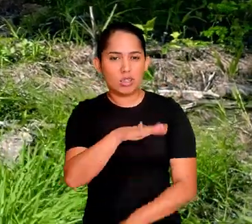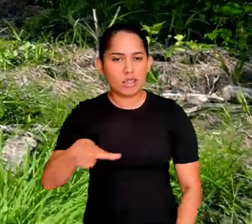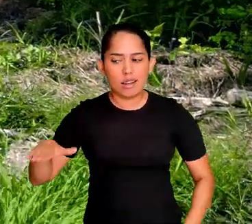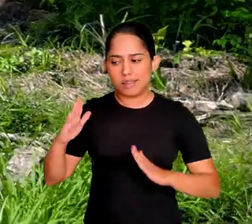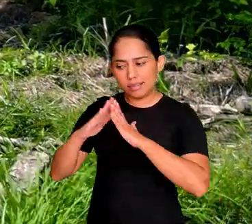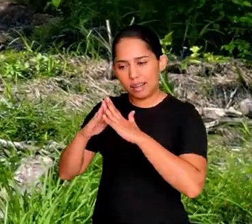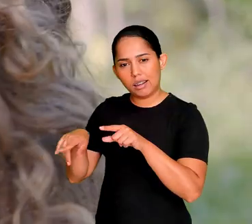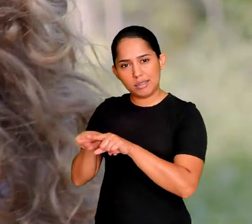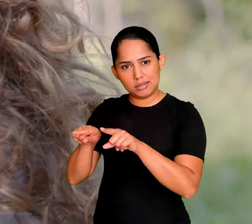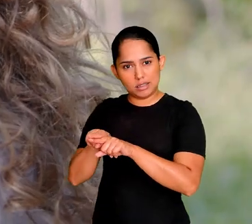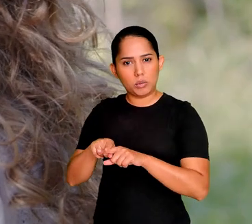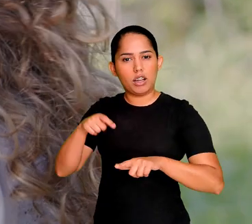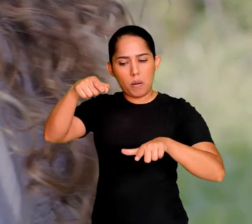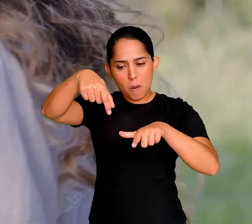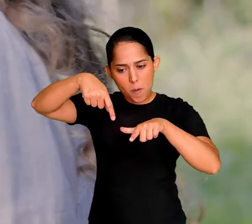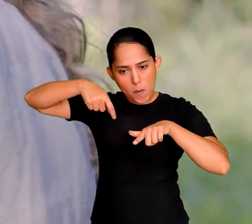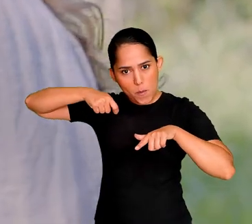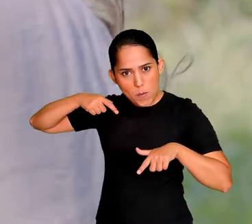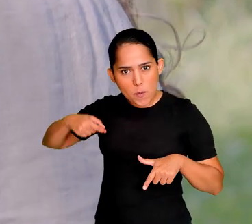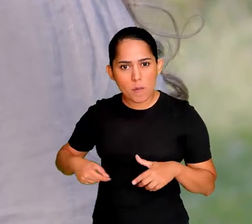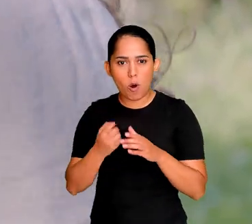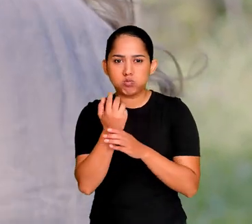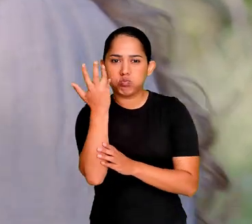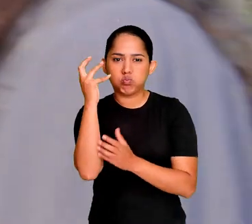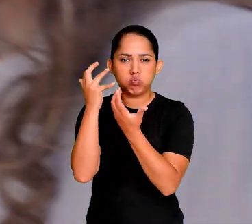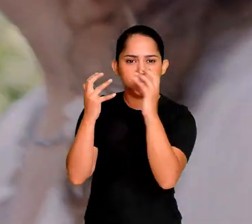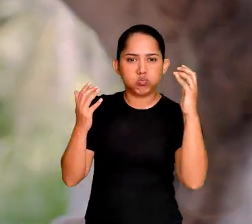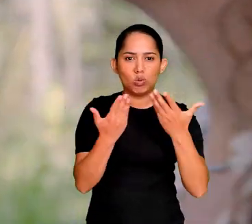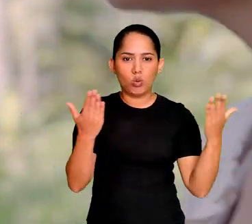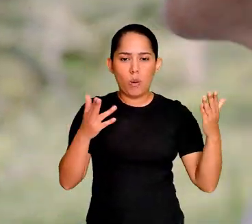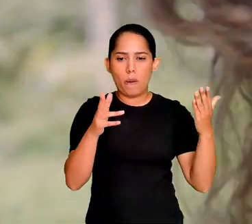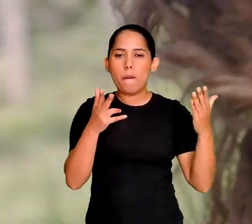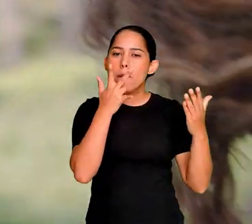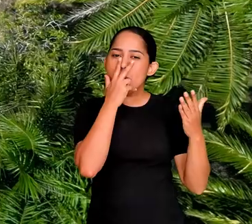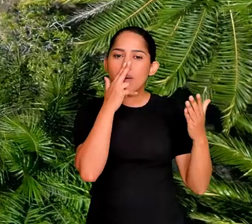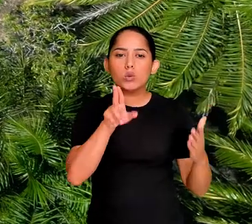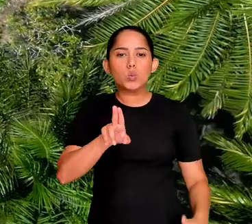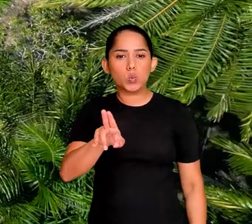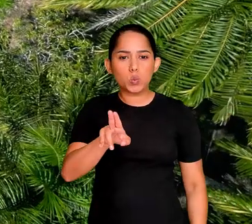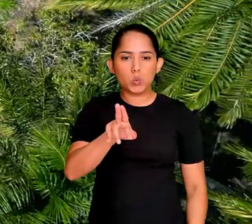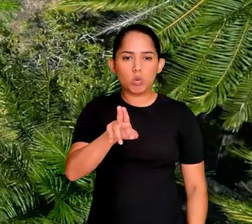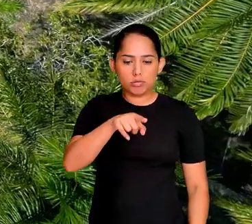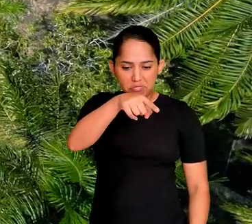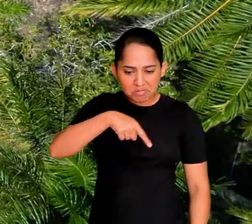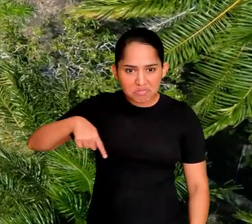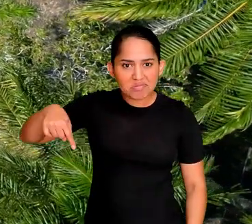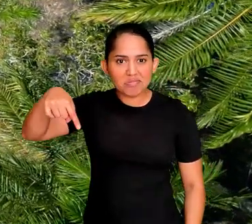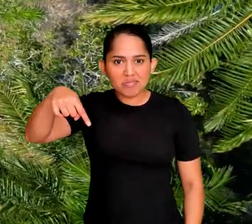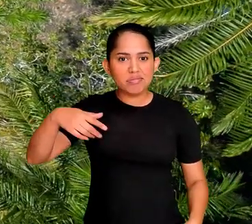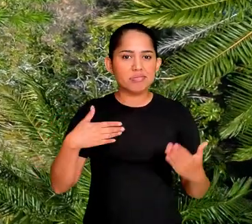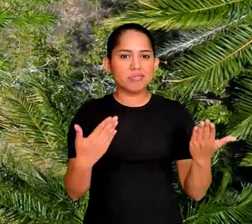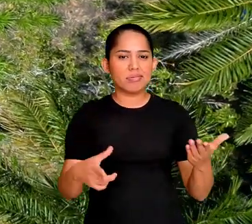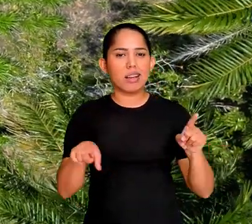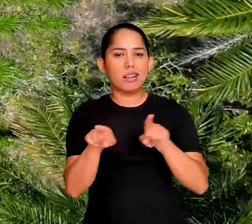área para as crianças, a casa. Então estamos plantando esse pomar. A gente fez esse pomar em U,